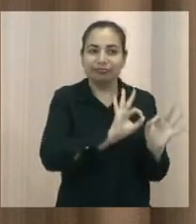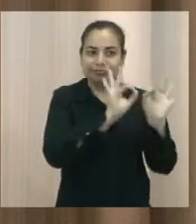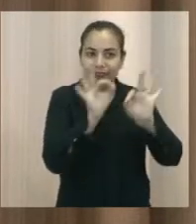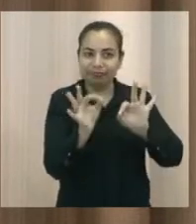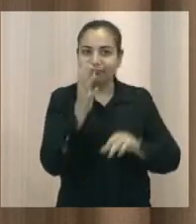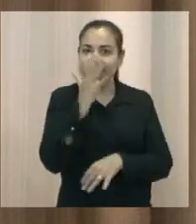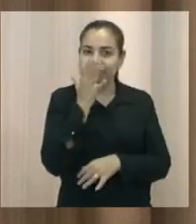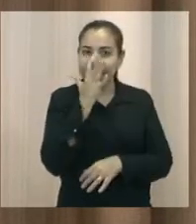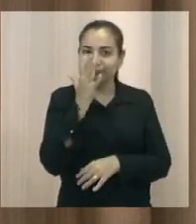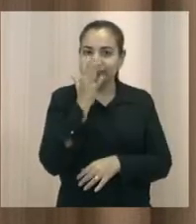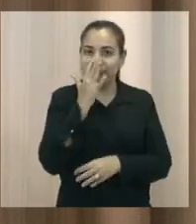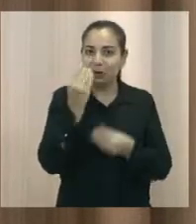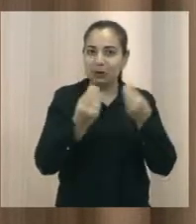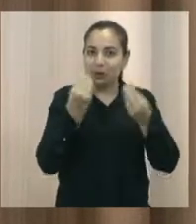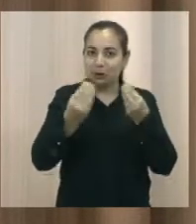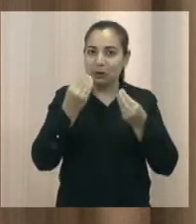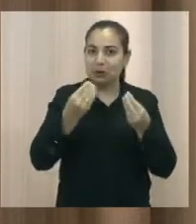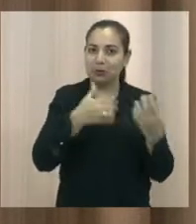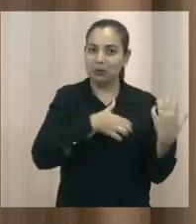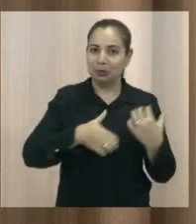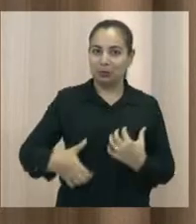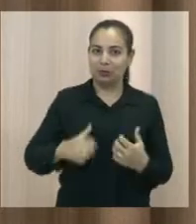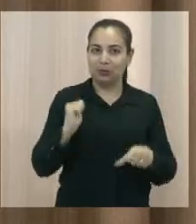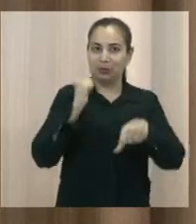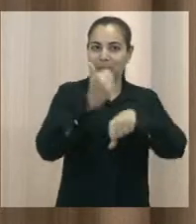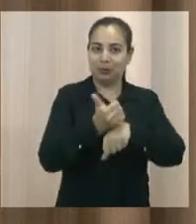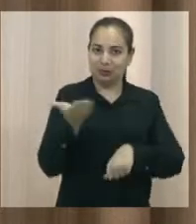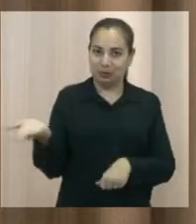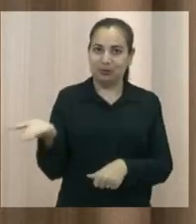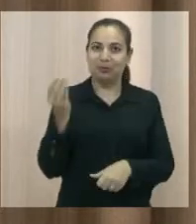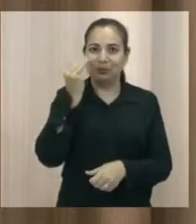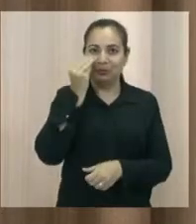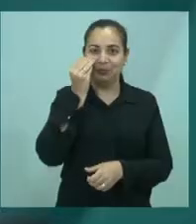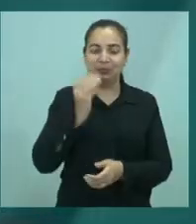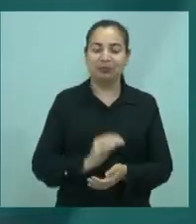fez e acompanhou no dia da posse da doutora Elizabeth. Fica aí.